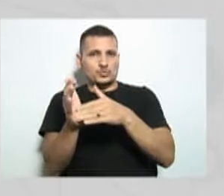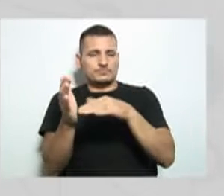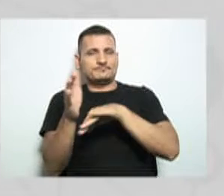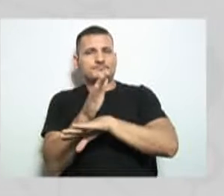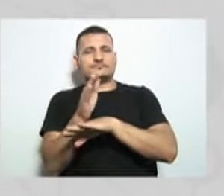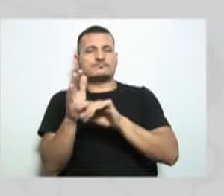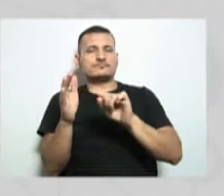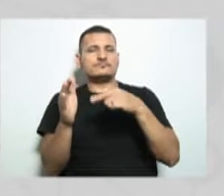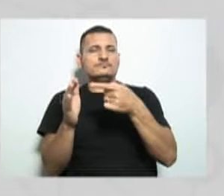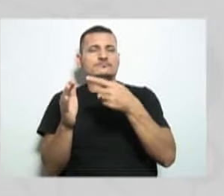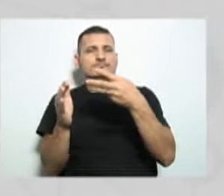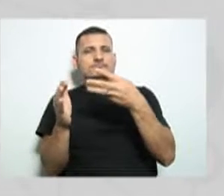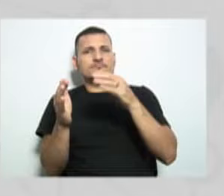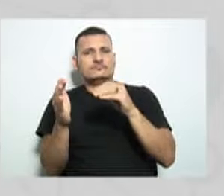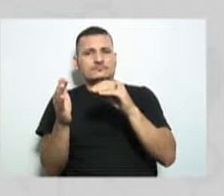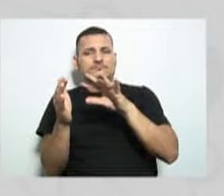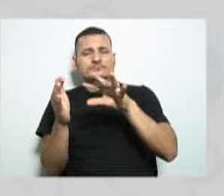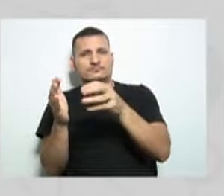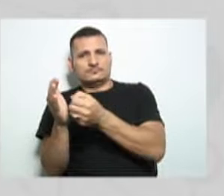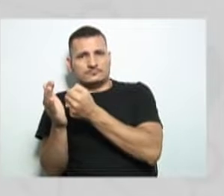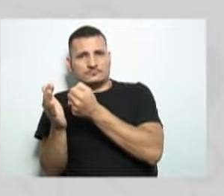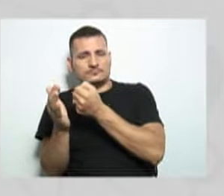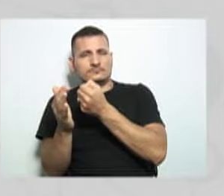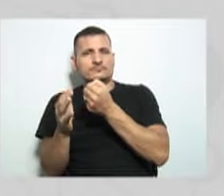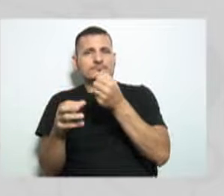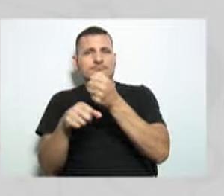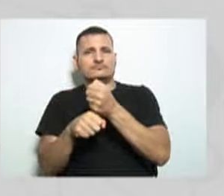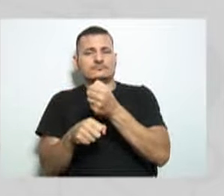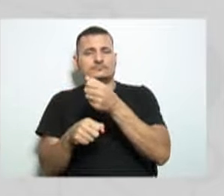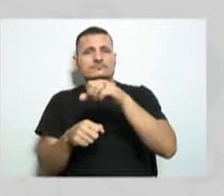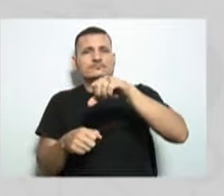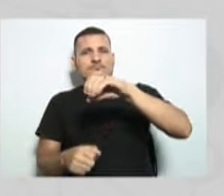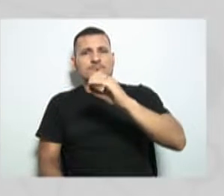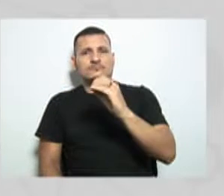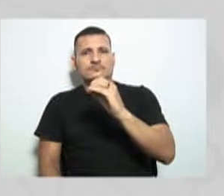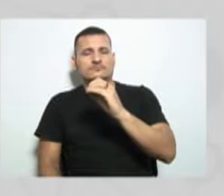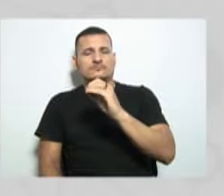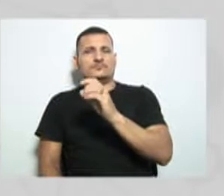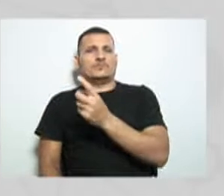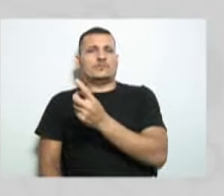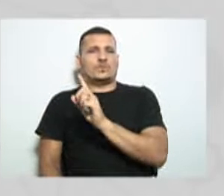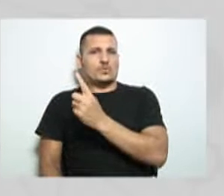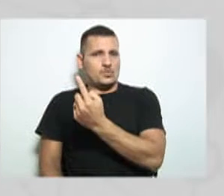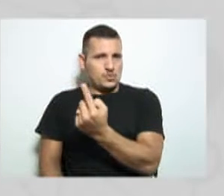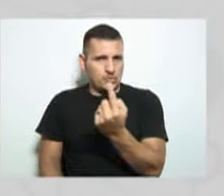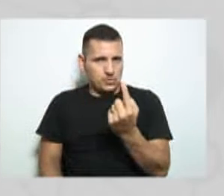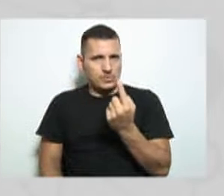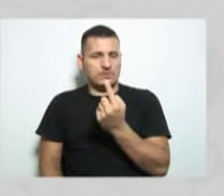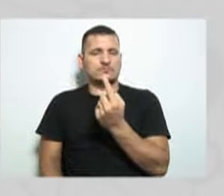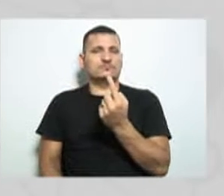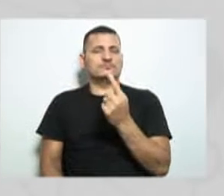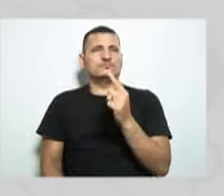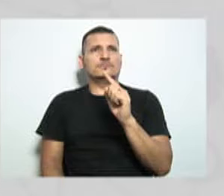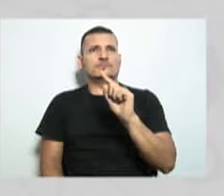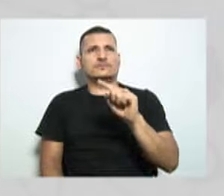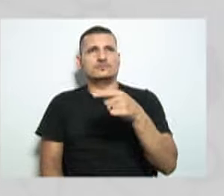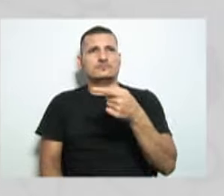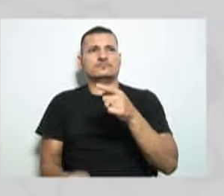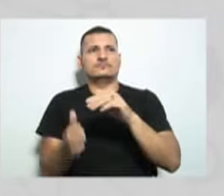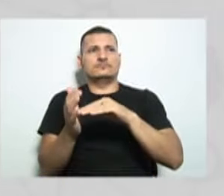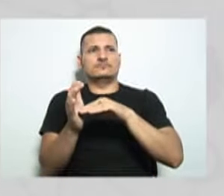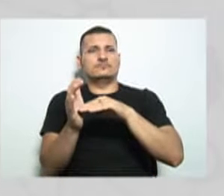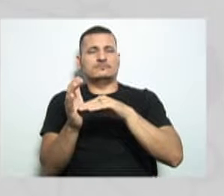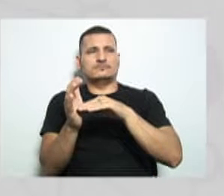os 40 para inteirar as 90 unidades, certo? Faço a baixa, igual eu fiz no